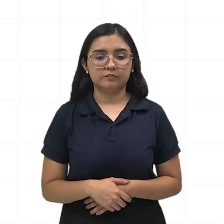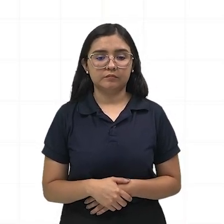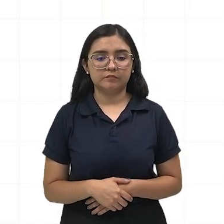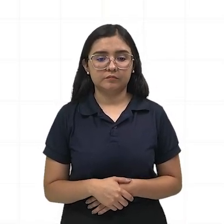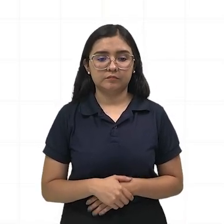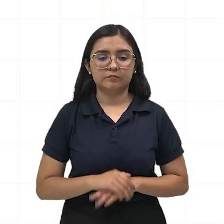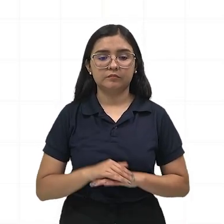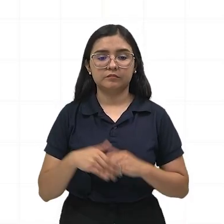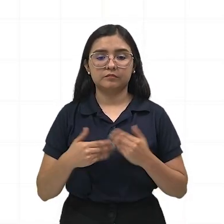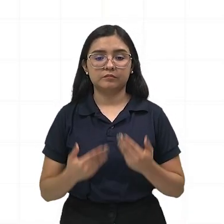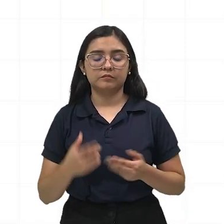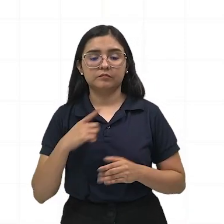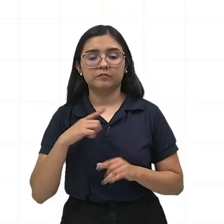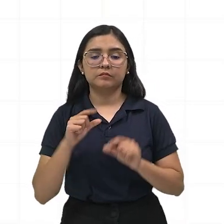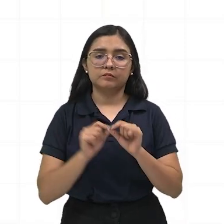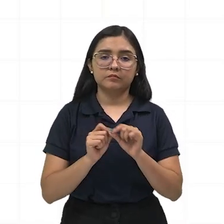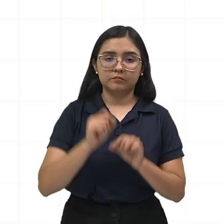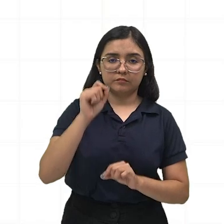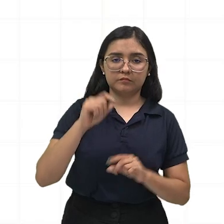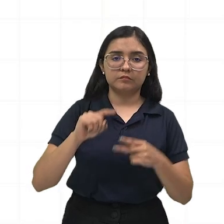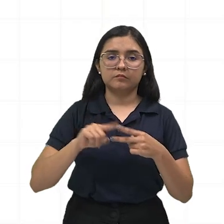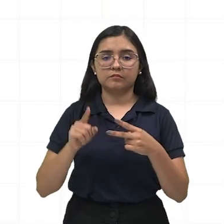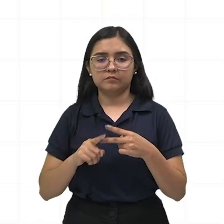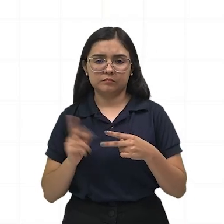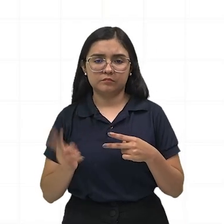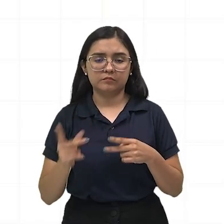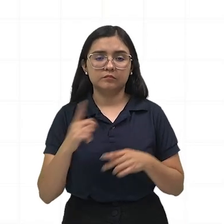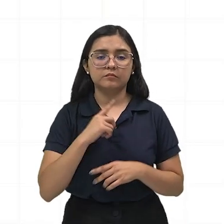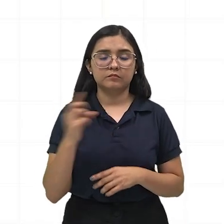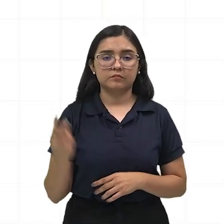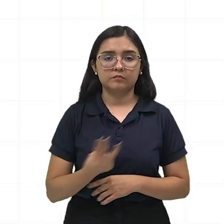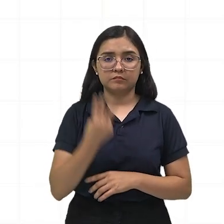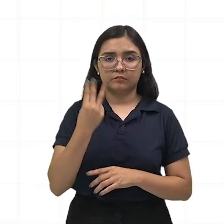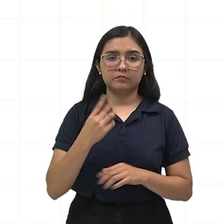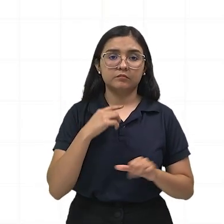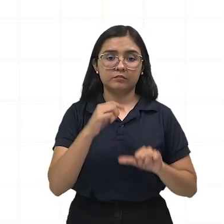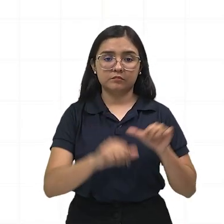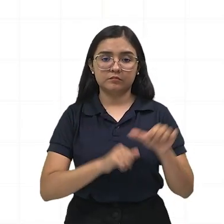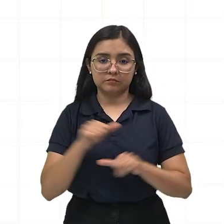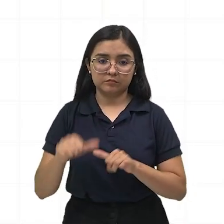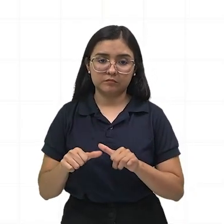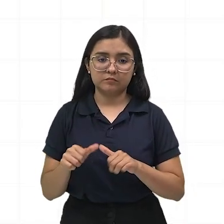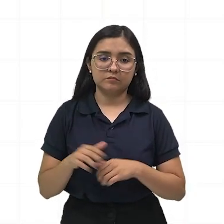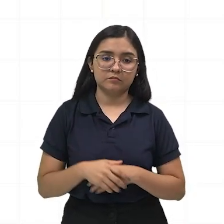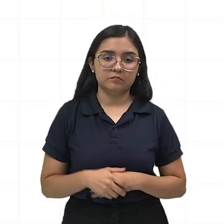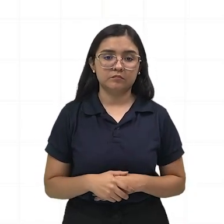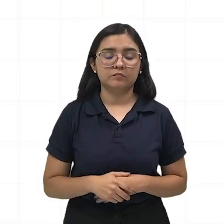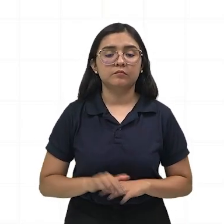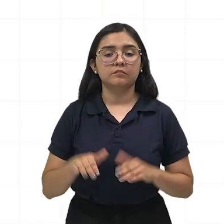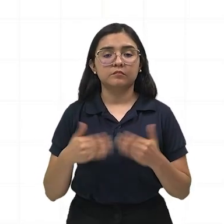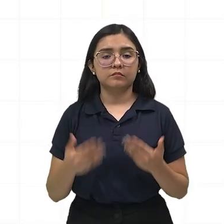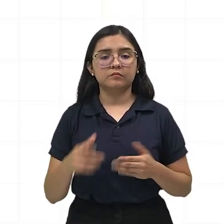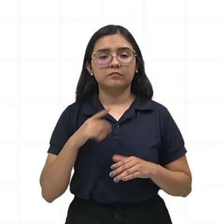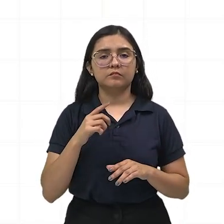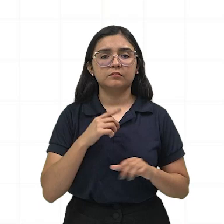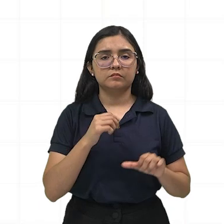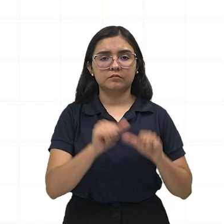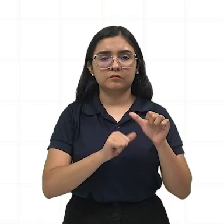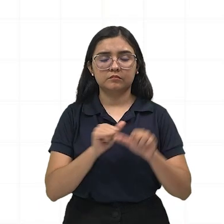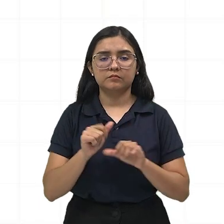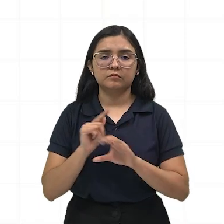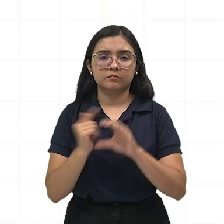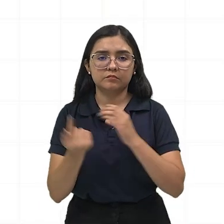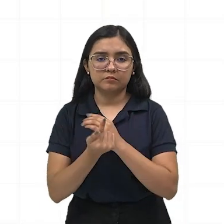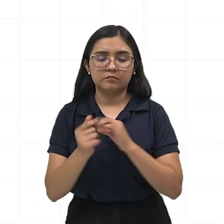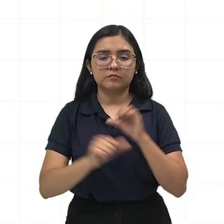seja, mantendo os comprimentos e os ângulos, podemos realizar três transformações geométricas. Então, dentro das transformações geométricas,